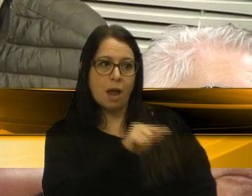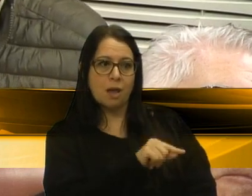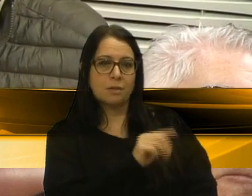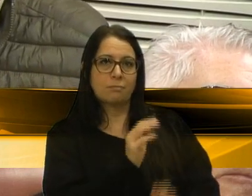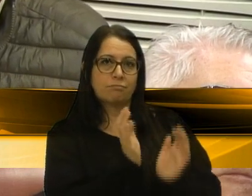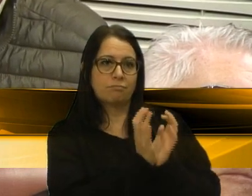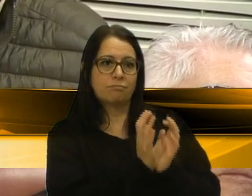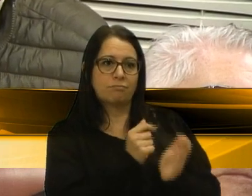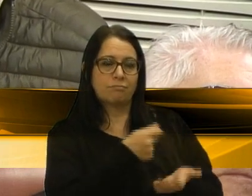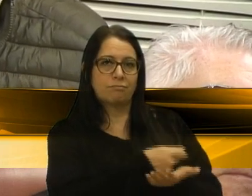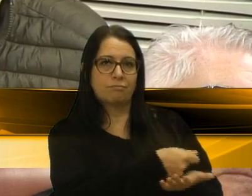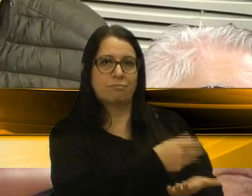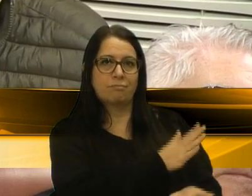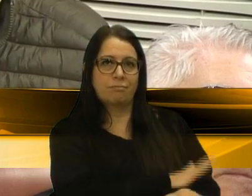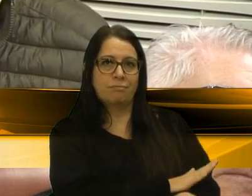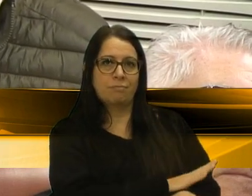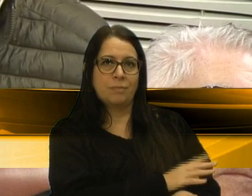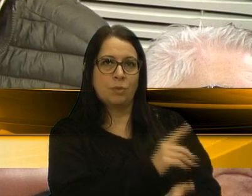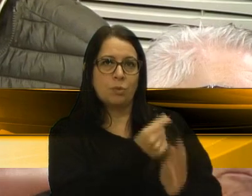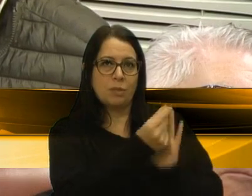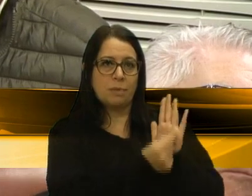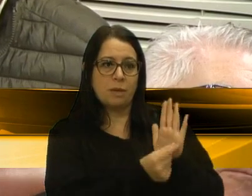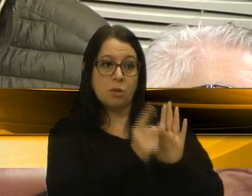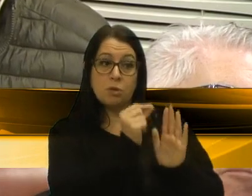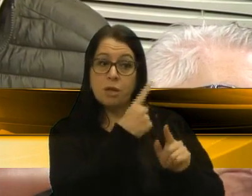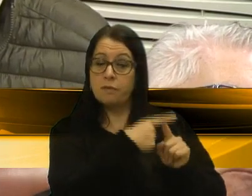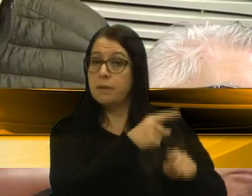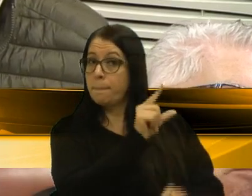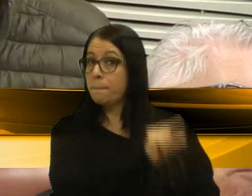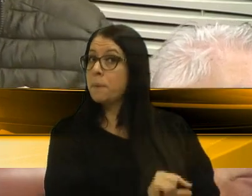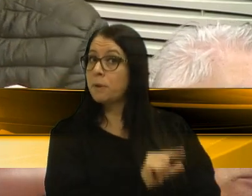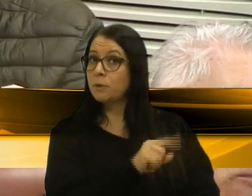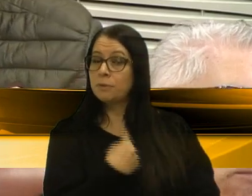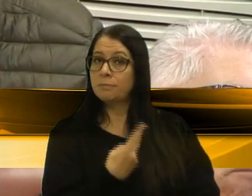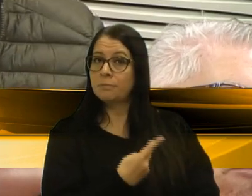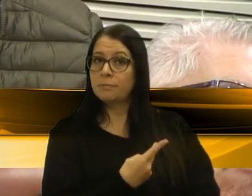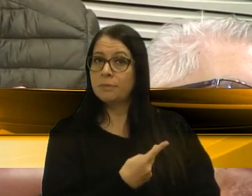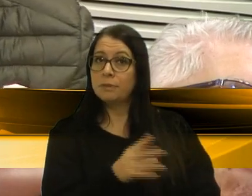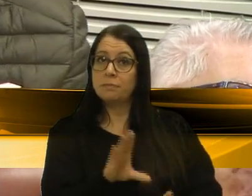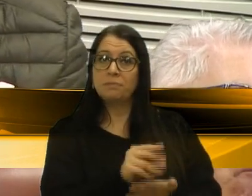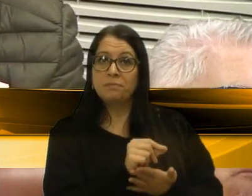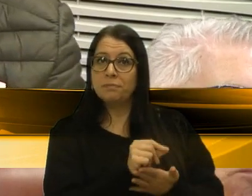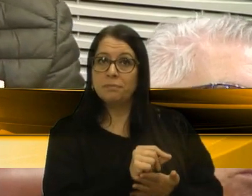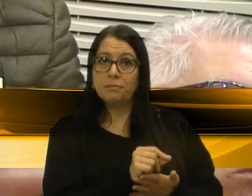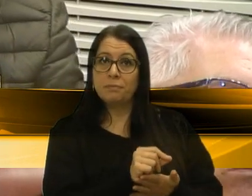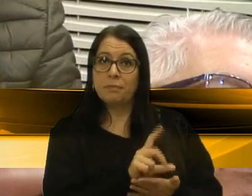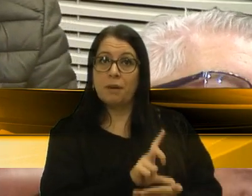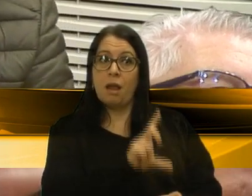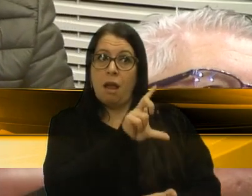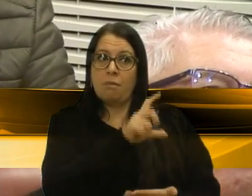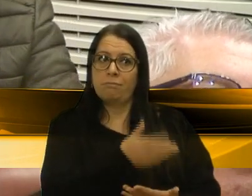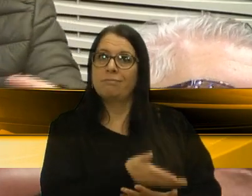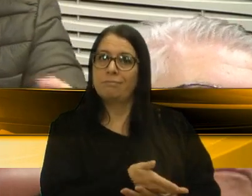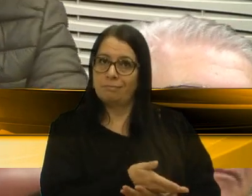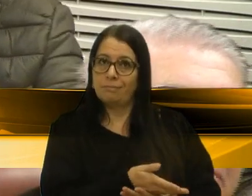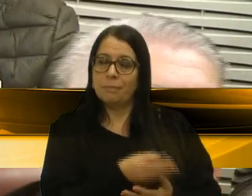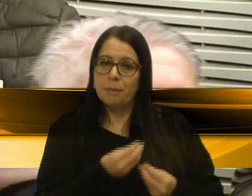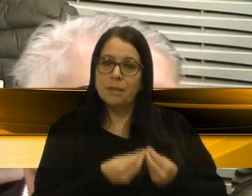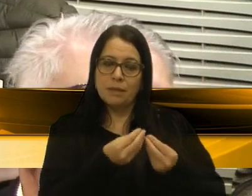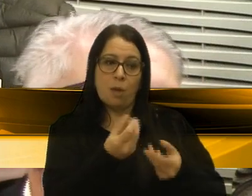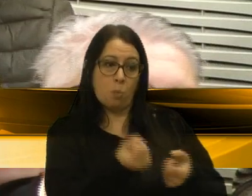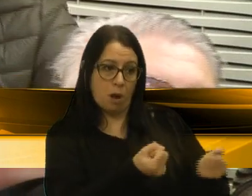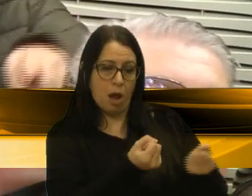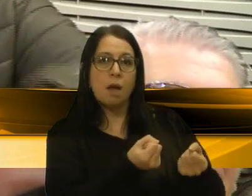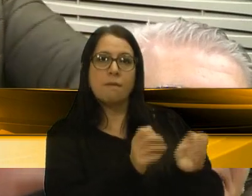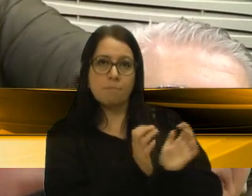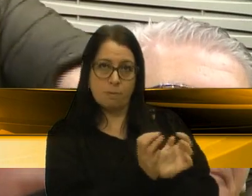R$ 440 mil. O orçamento 10 vezes menor que o nosso. E o investimento hoje, absurdamente maior. Além de ter doado um veículo